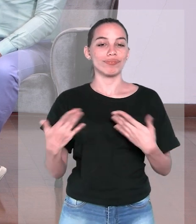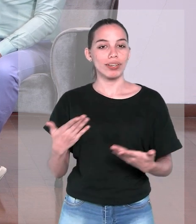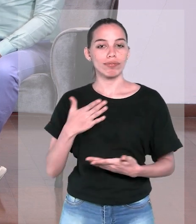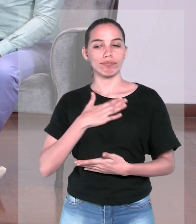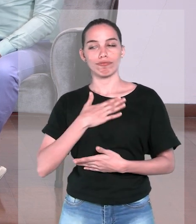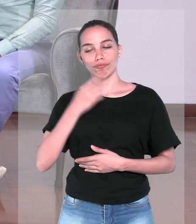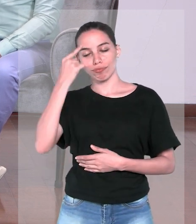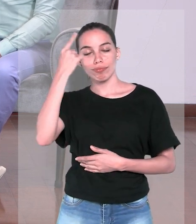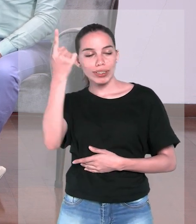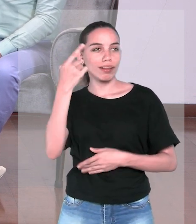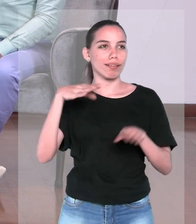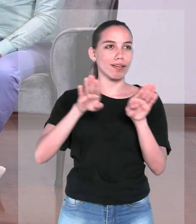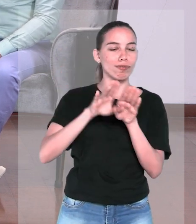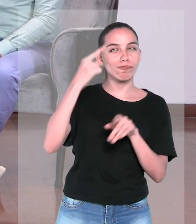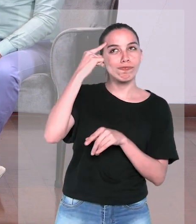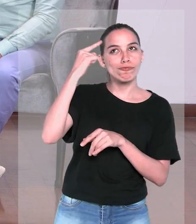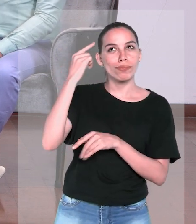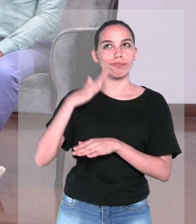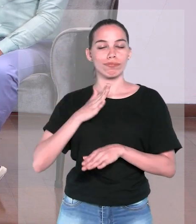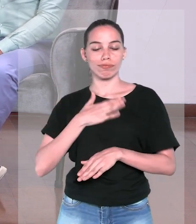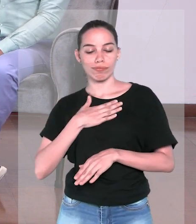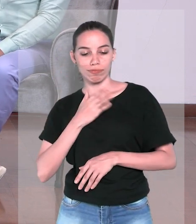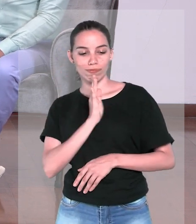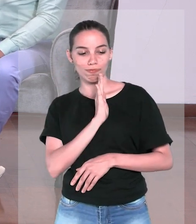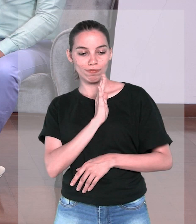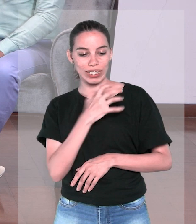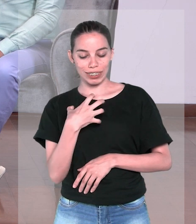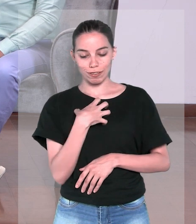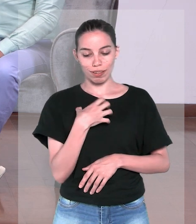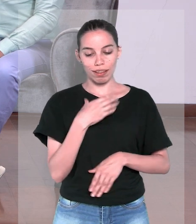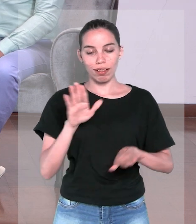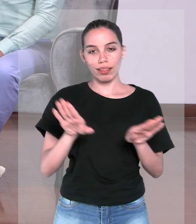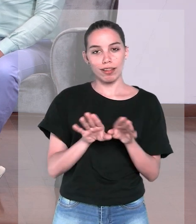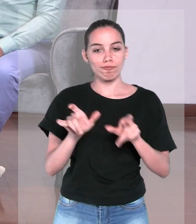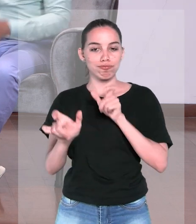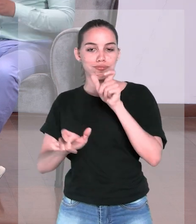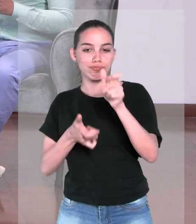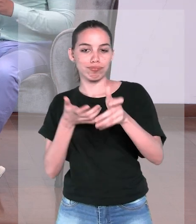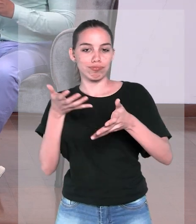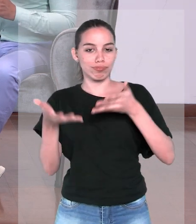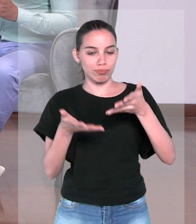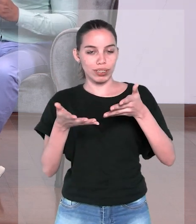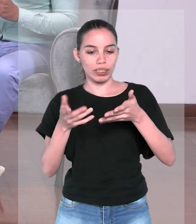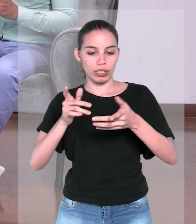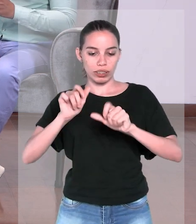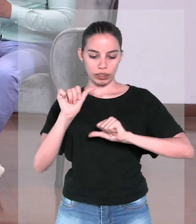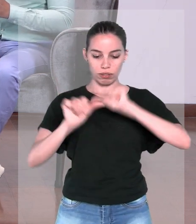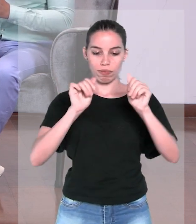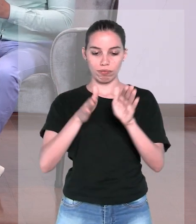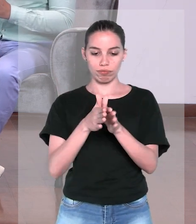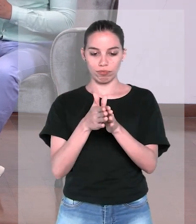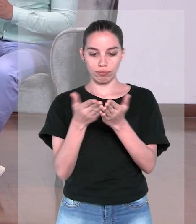uma alegria enorme e uma honra poder estar aqui. O Hugo teve uma